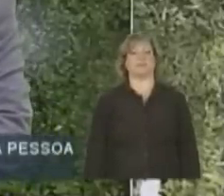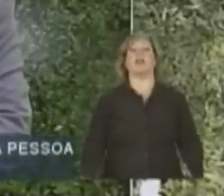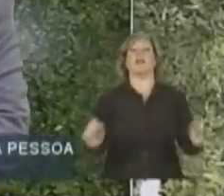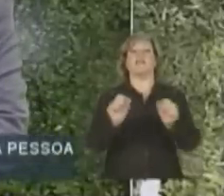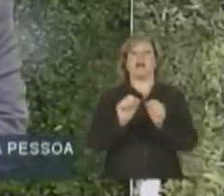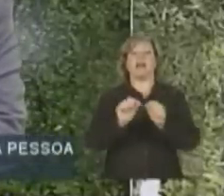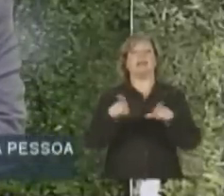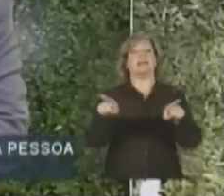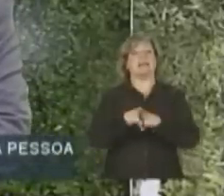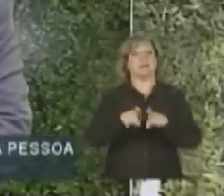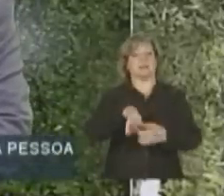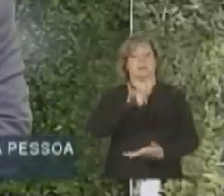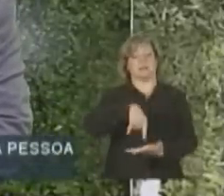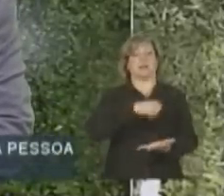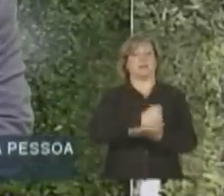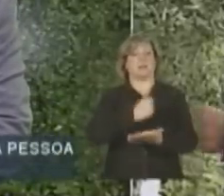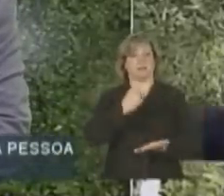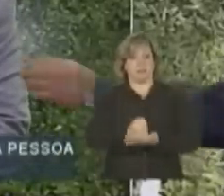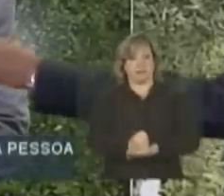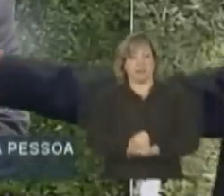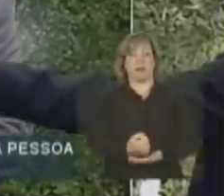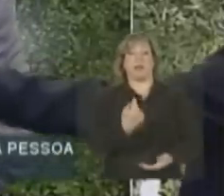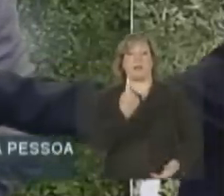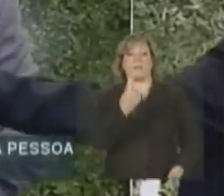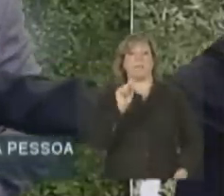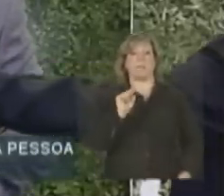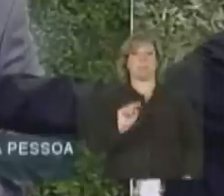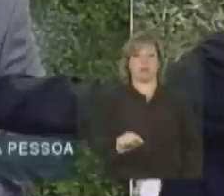Faremos a contratação de